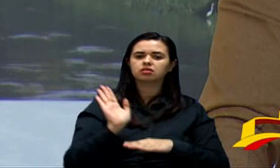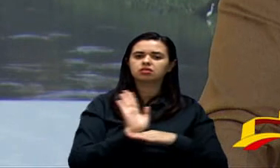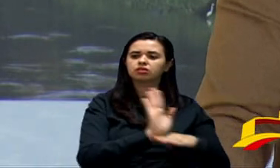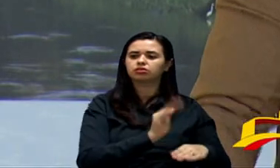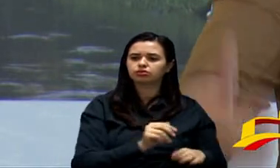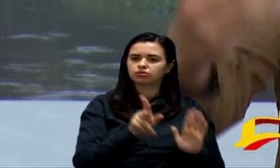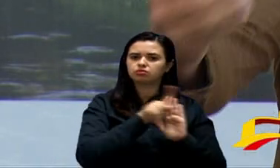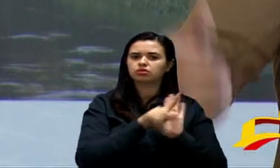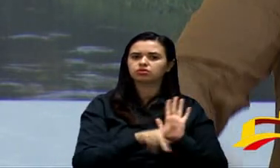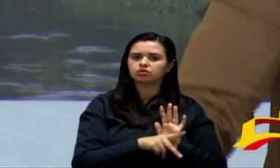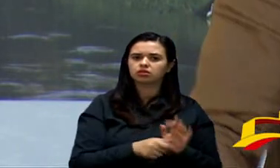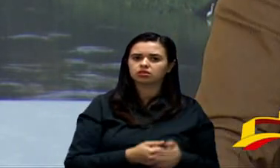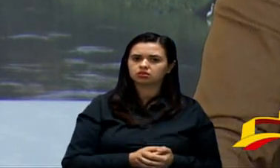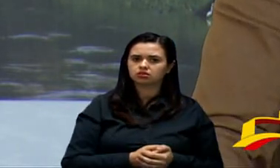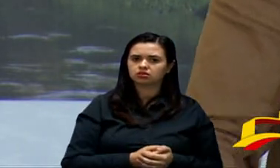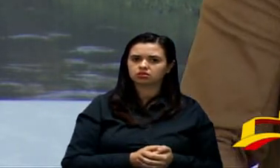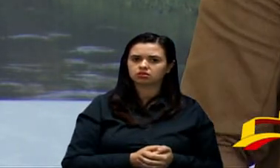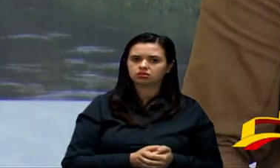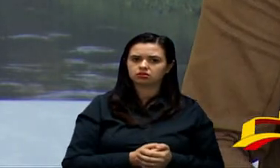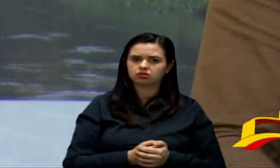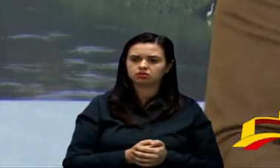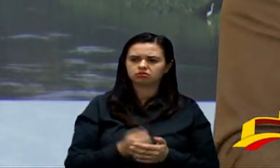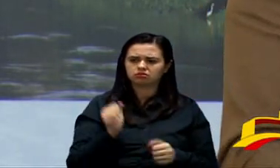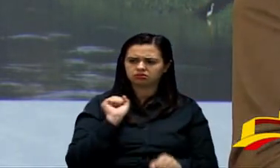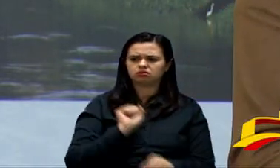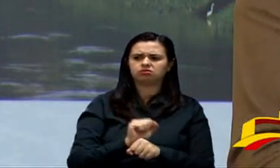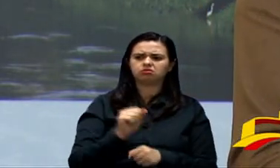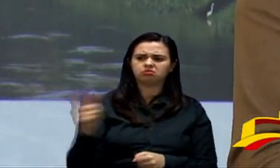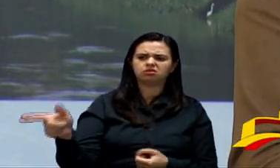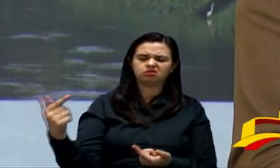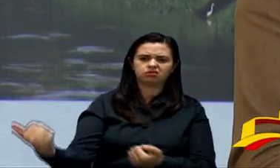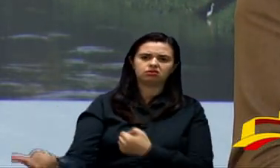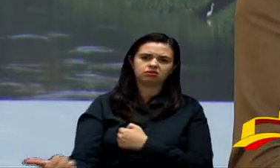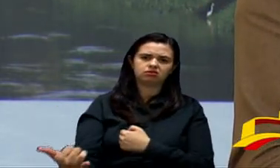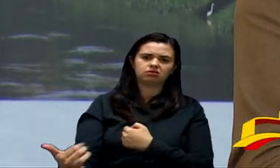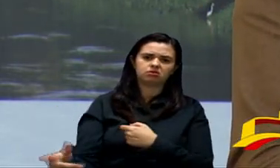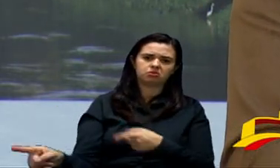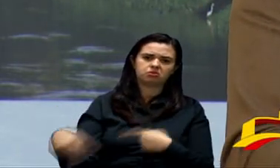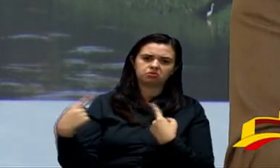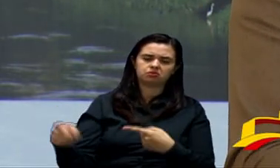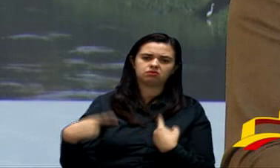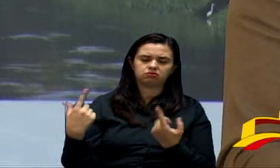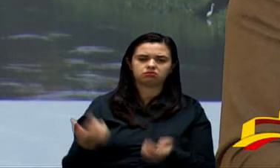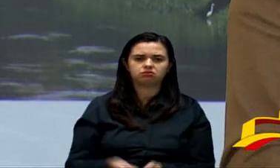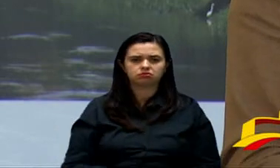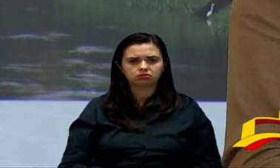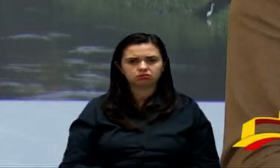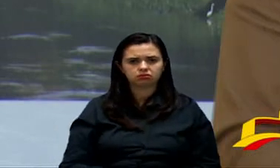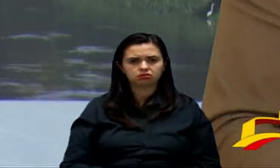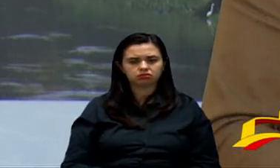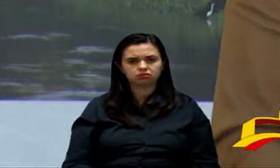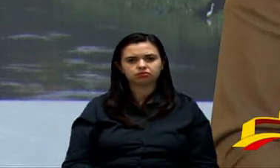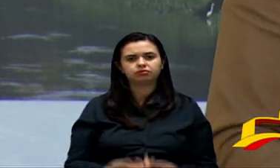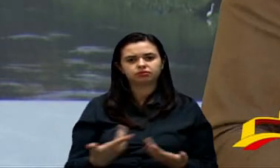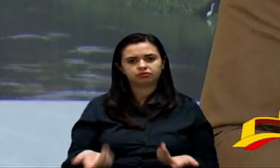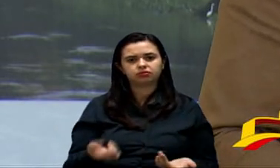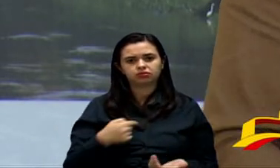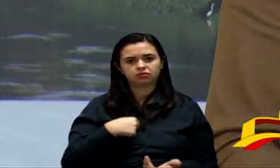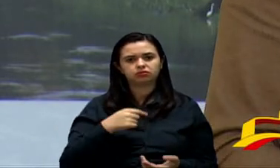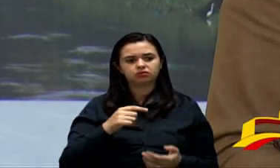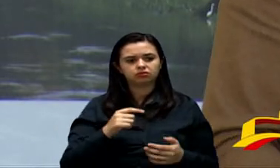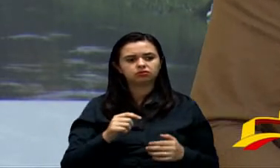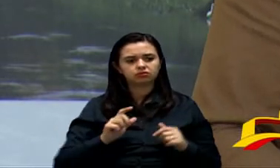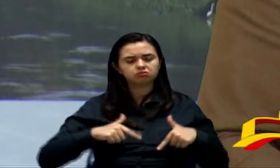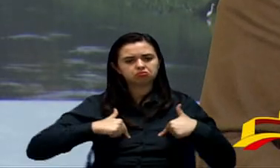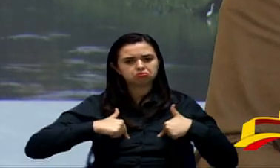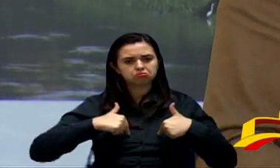tenho projeto? Vamos parar com falácia. Agora, eu sou igualmente produtivo na esfera pública e igualmente combativo. E eu combato